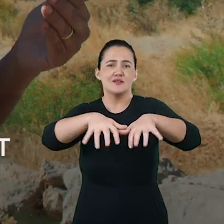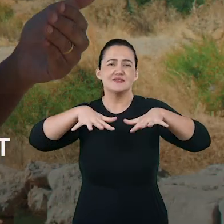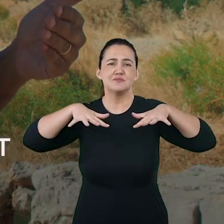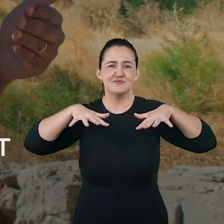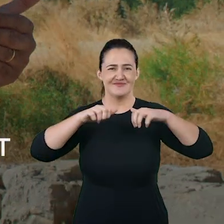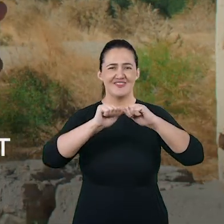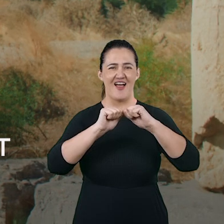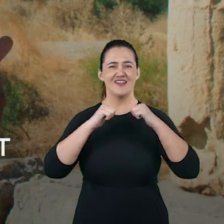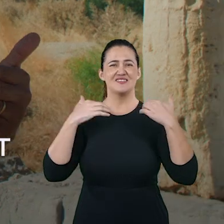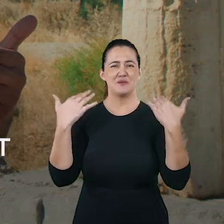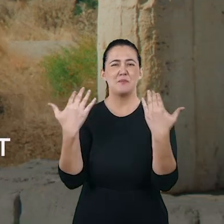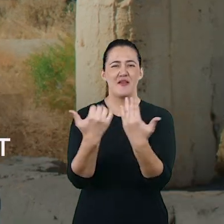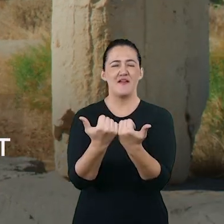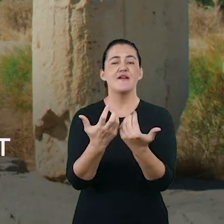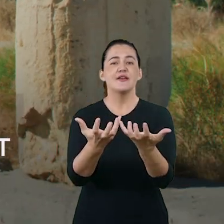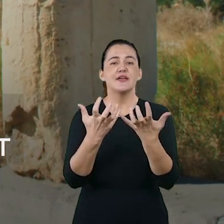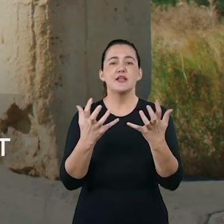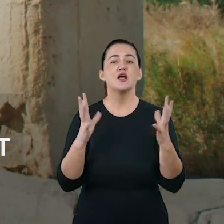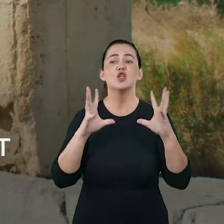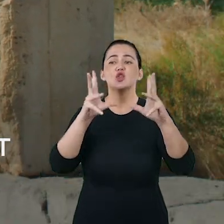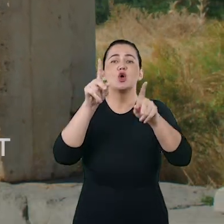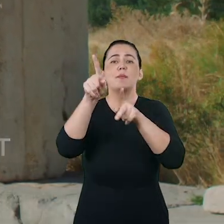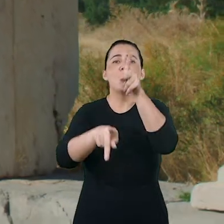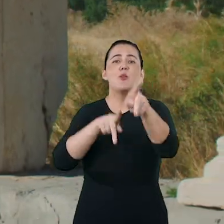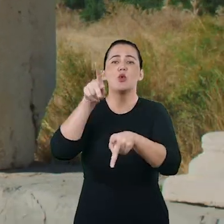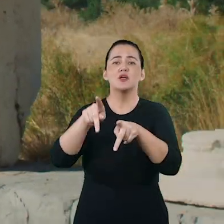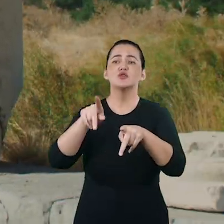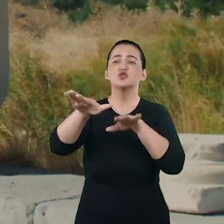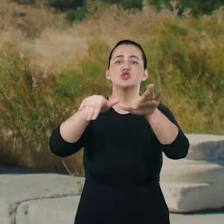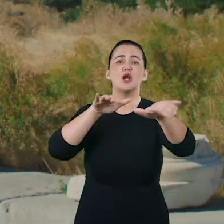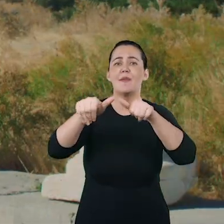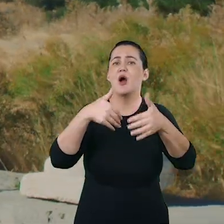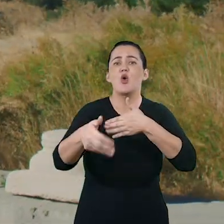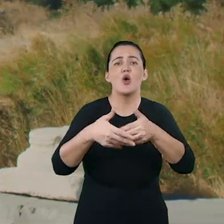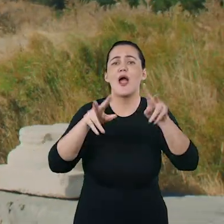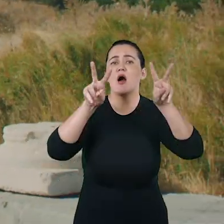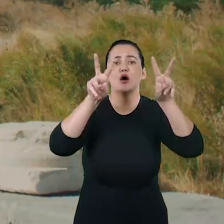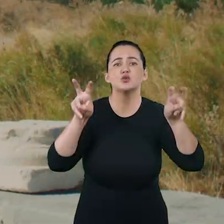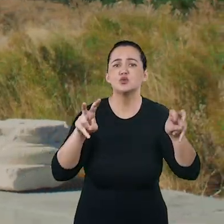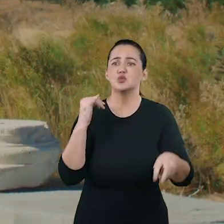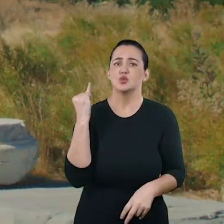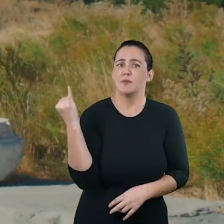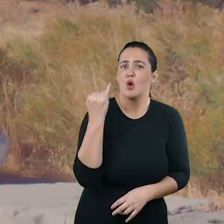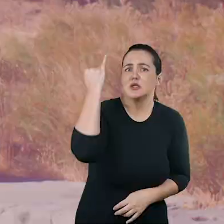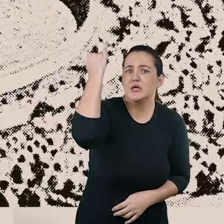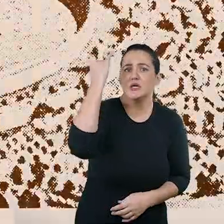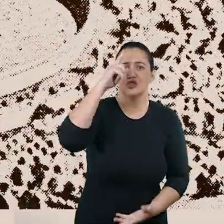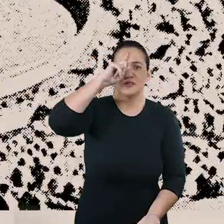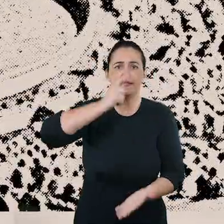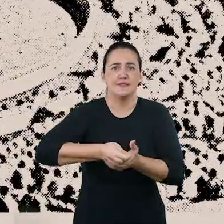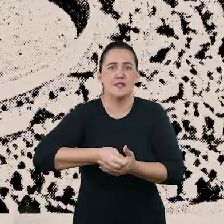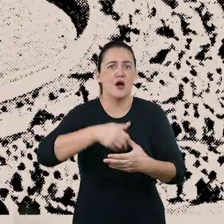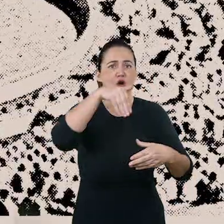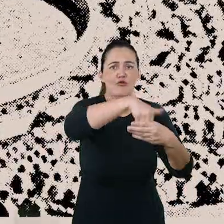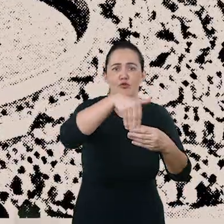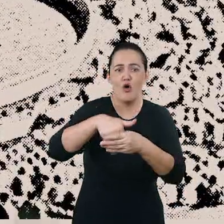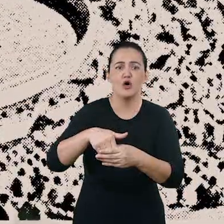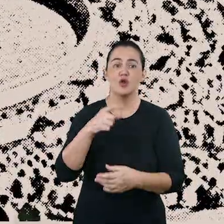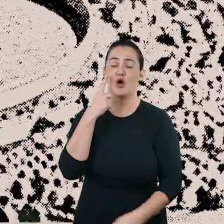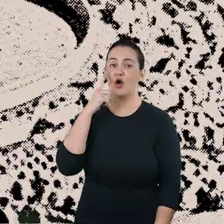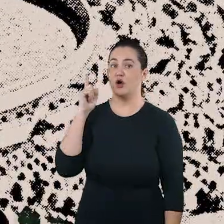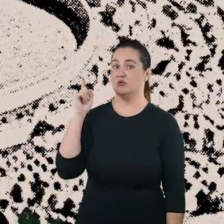pública, sabe? Quando queriam reunir a população para qualquer tomada de decisão, para escutar